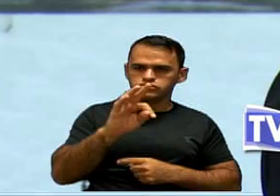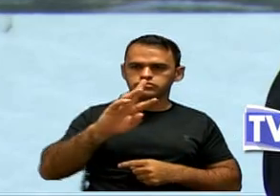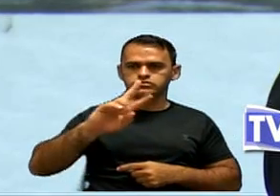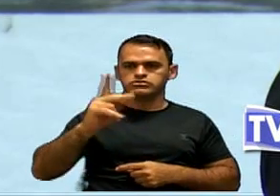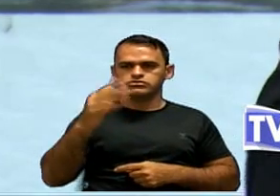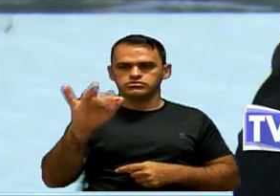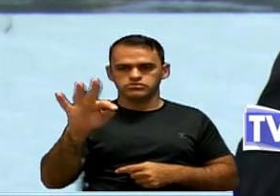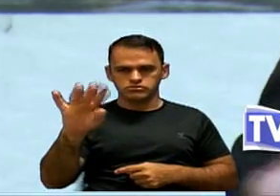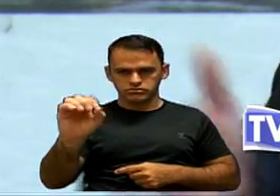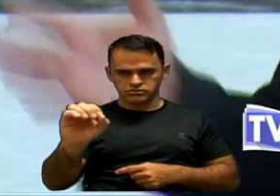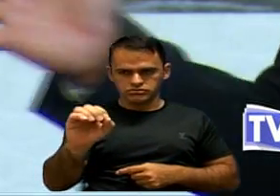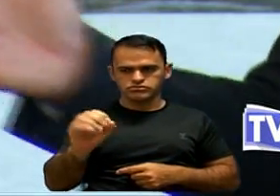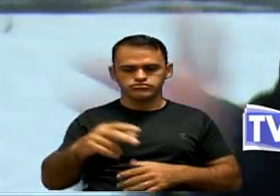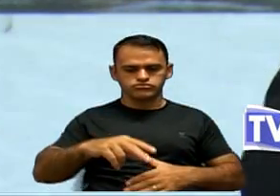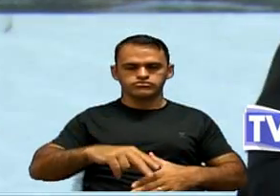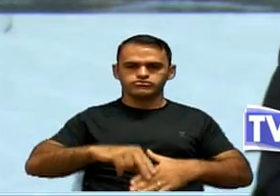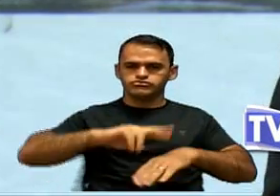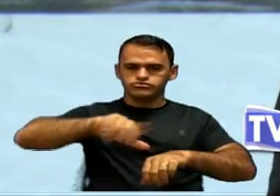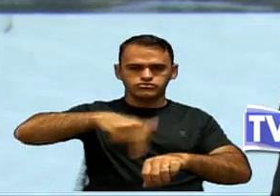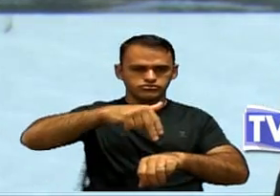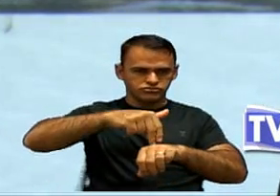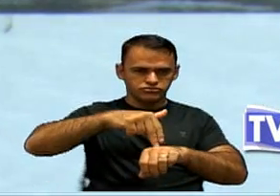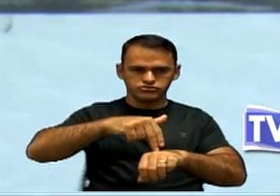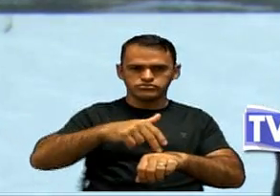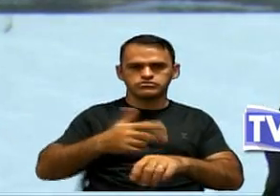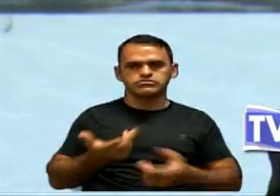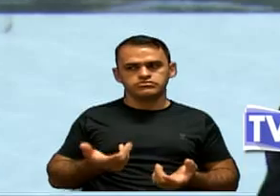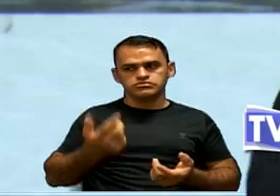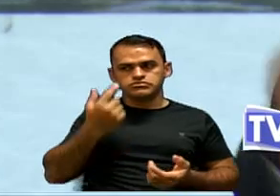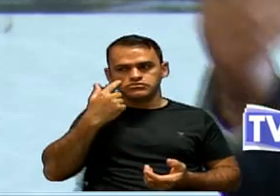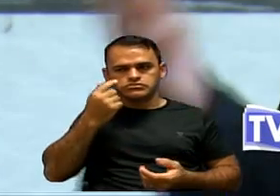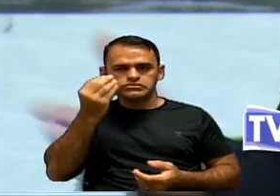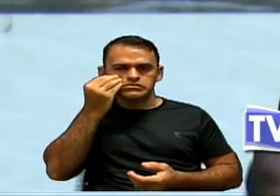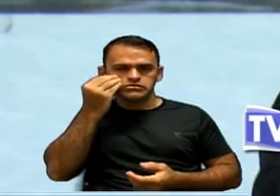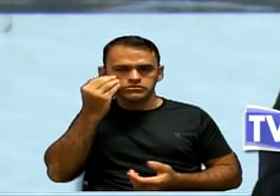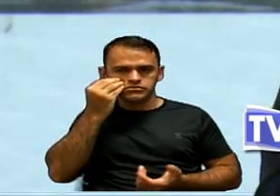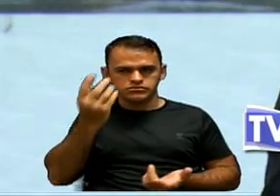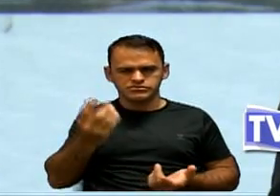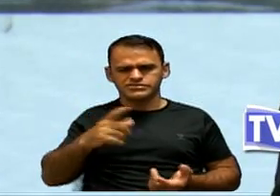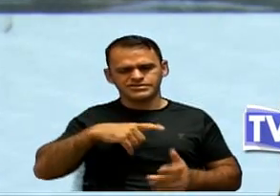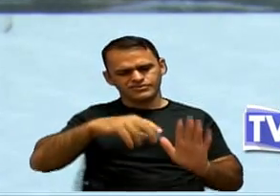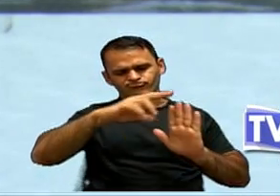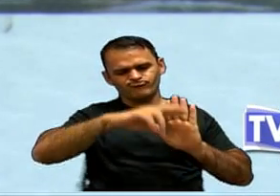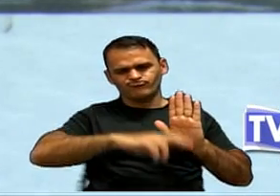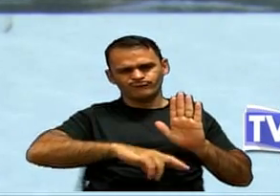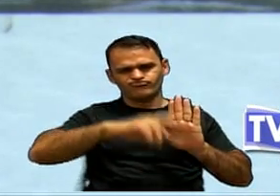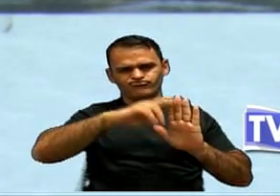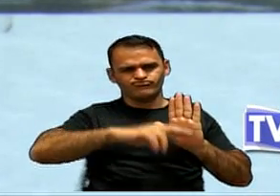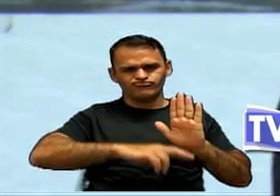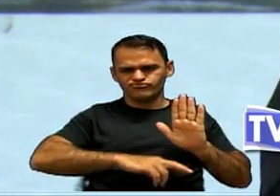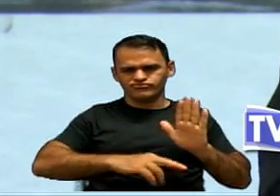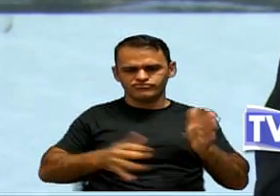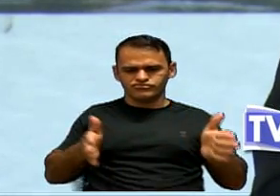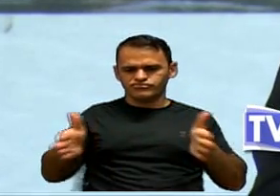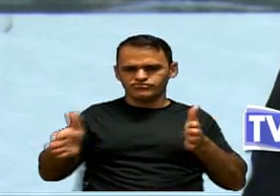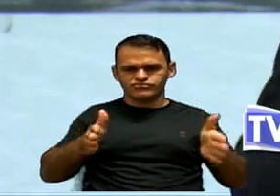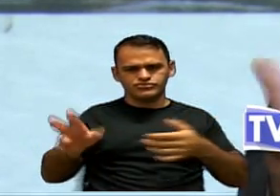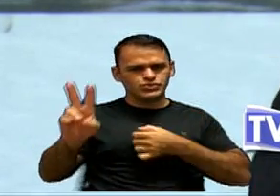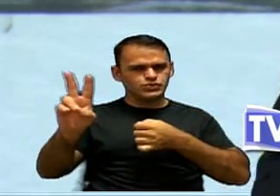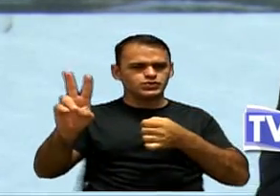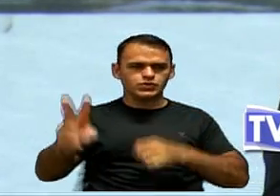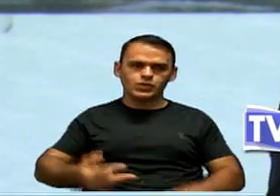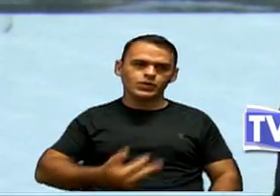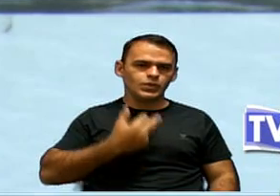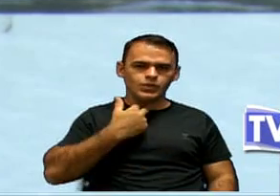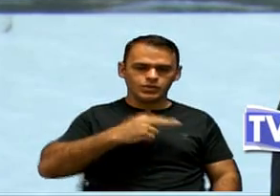aqui, ele queria usar a tribuna, mas a gente está conversando com a Secretaria Jurídica da Casa. Devido a essa norma, essa resolução pelo período eleitoral, infelizmente não